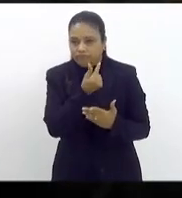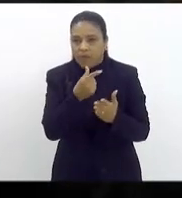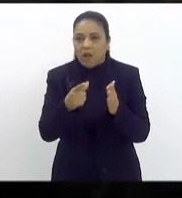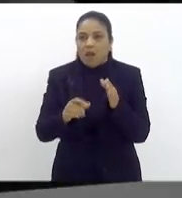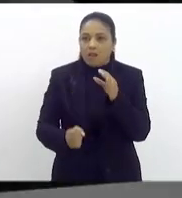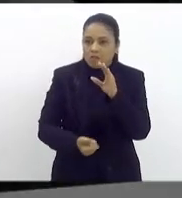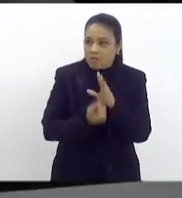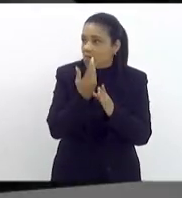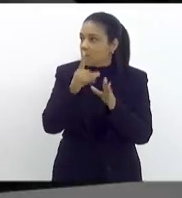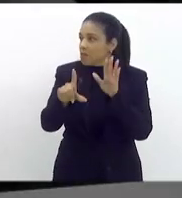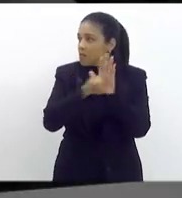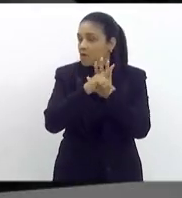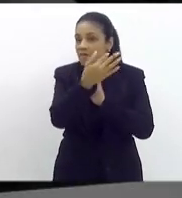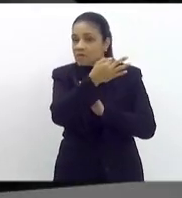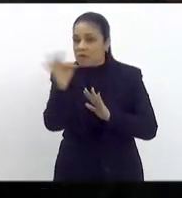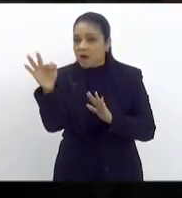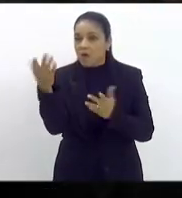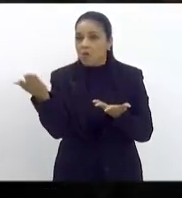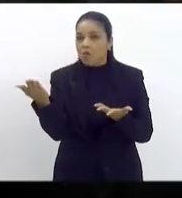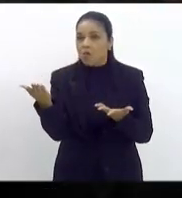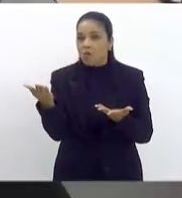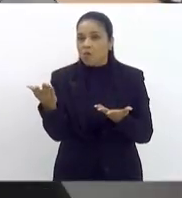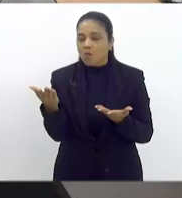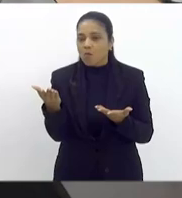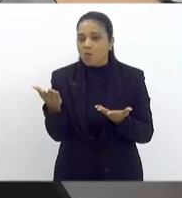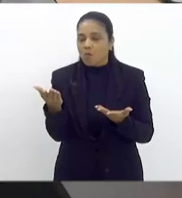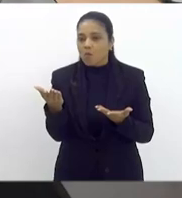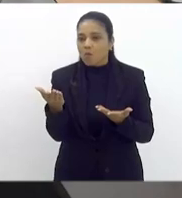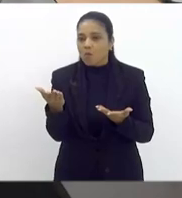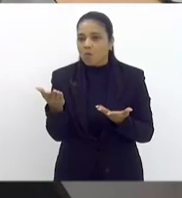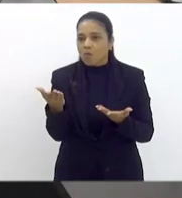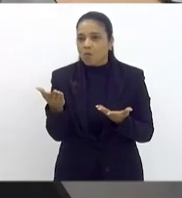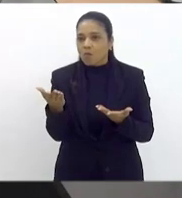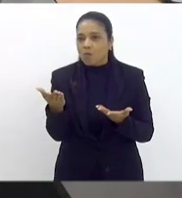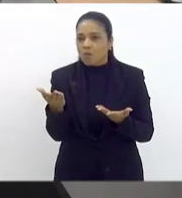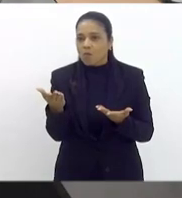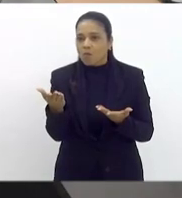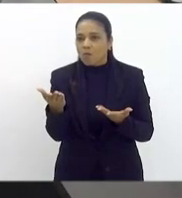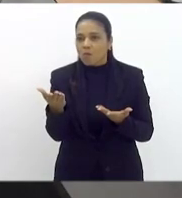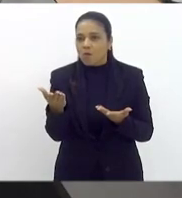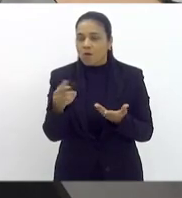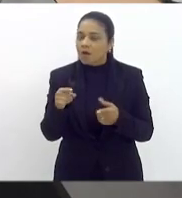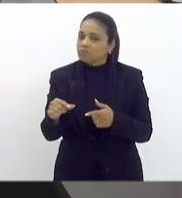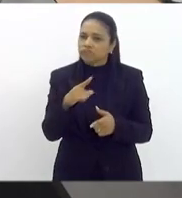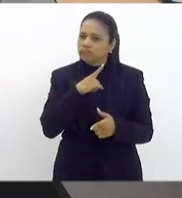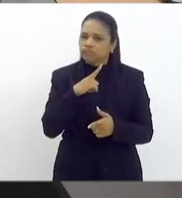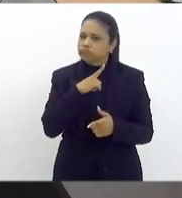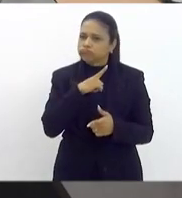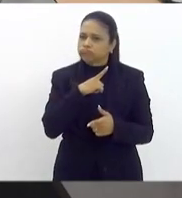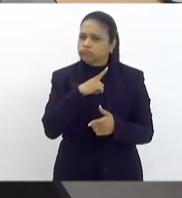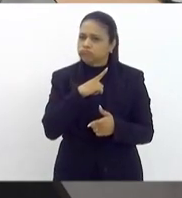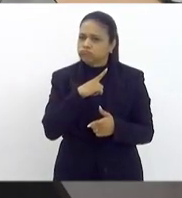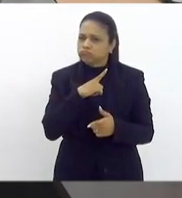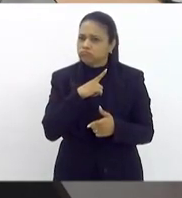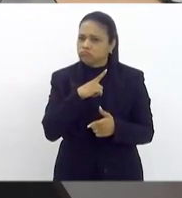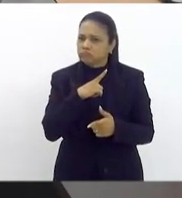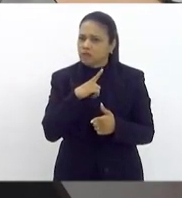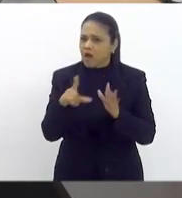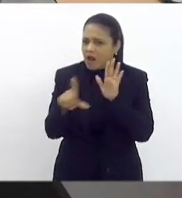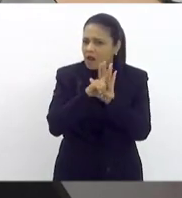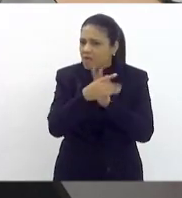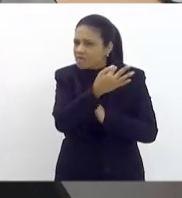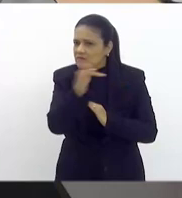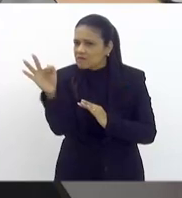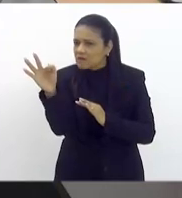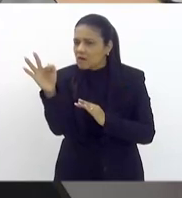É uma associação civil? Não. Olha só. Ela não é criada por lei federal. É. Não. A lei